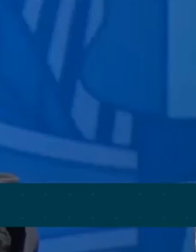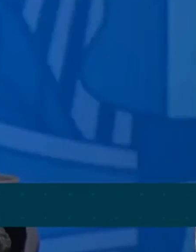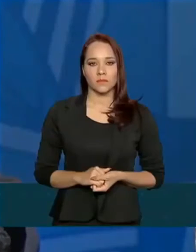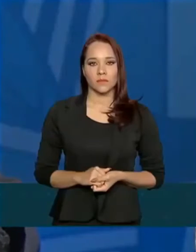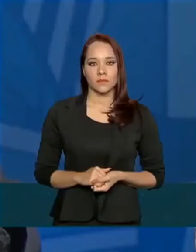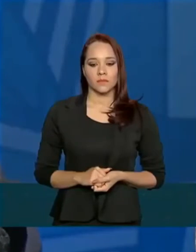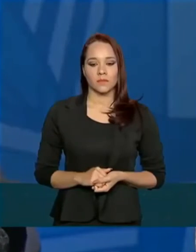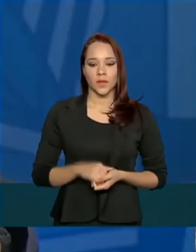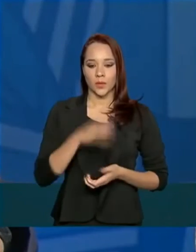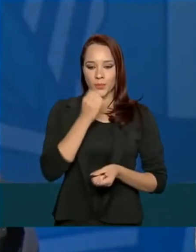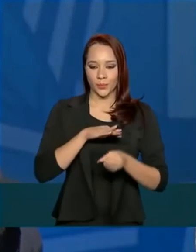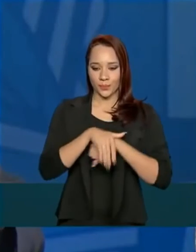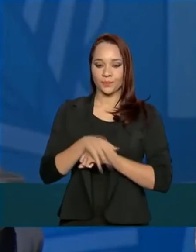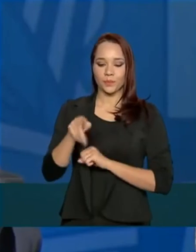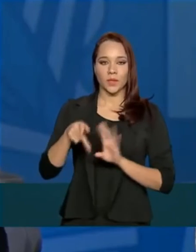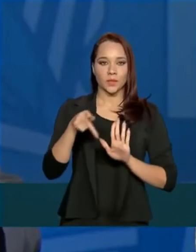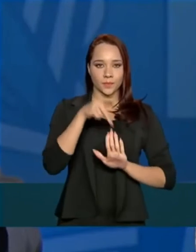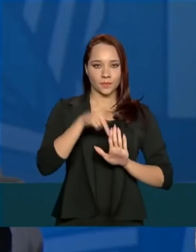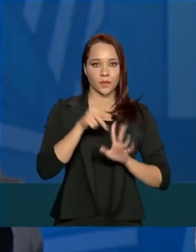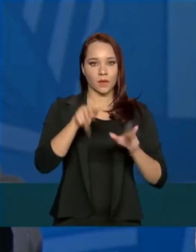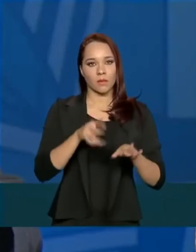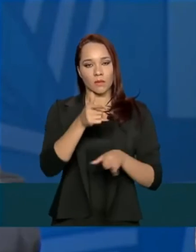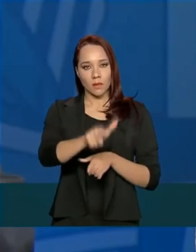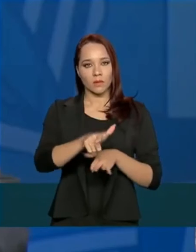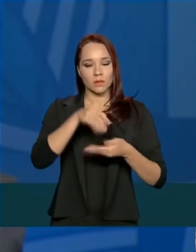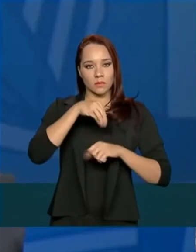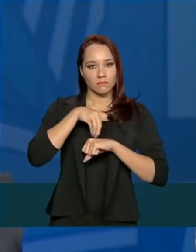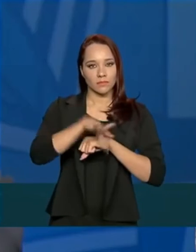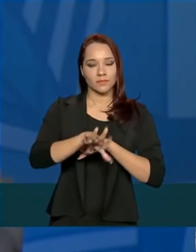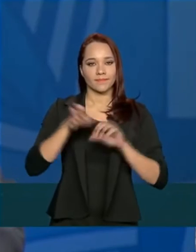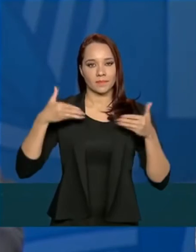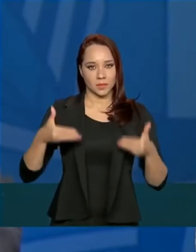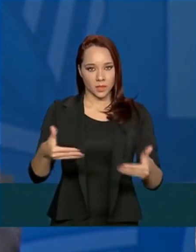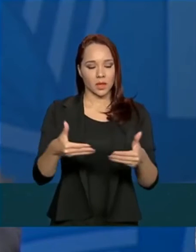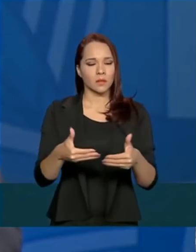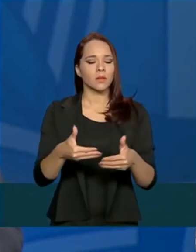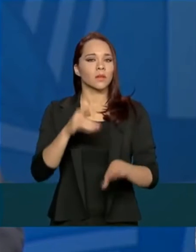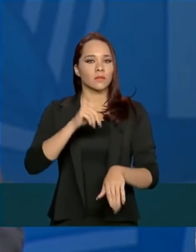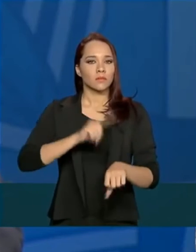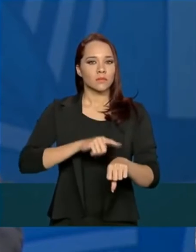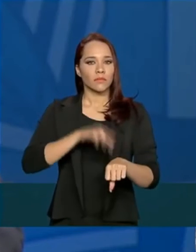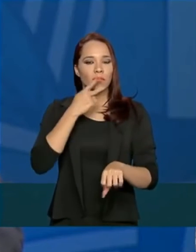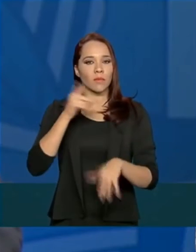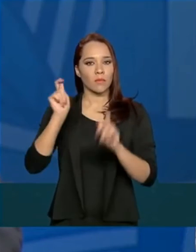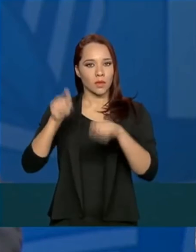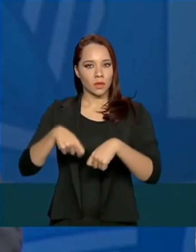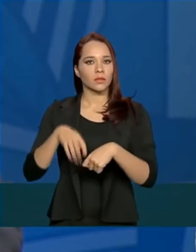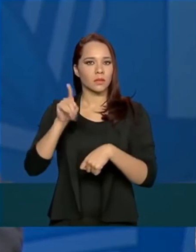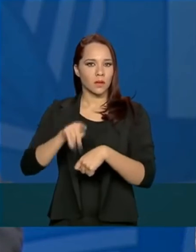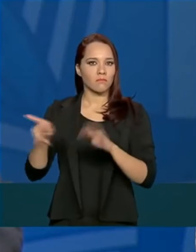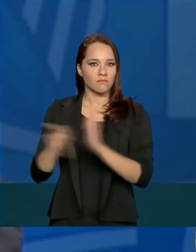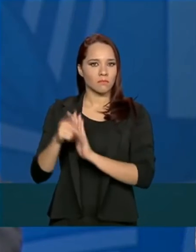Boa noite. Essa portaria, como outras publicações do Ministério, no momento em que determinadas competências cabem a